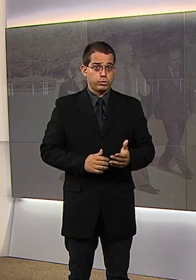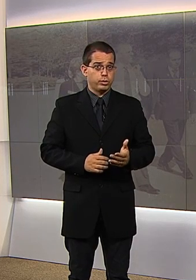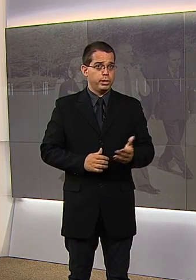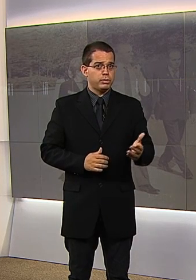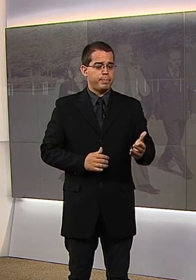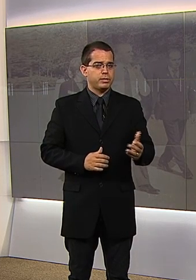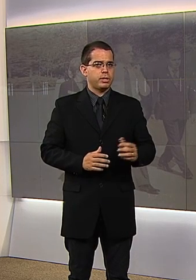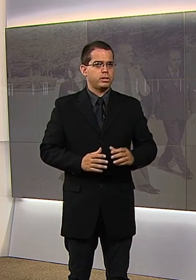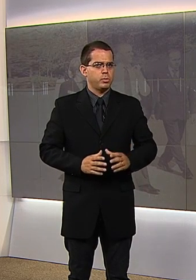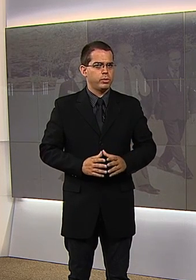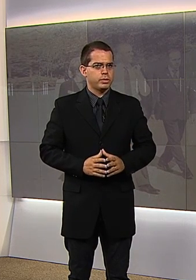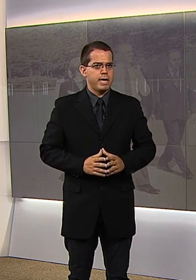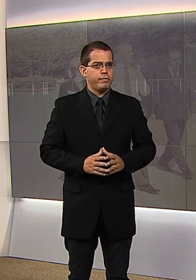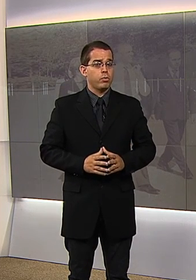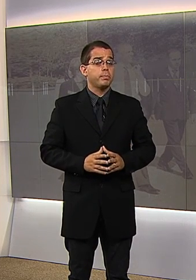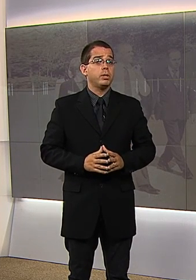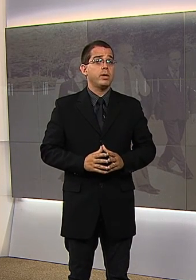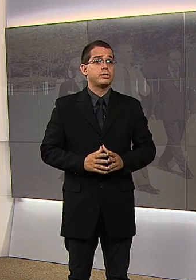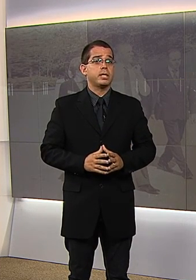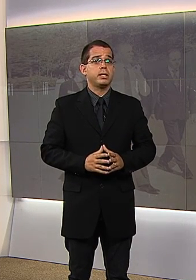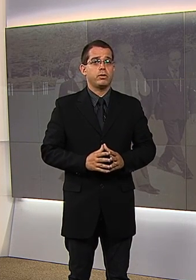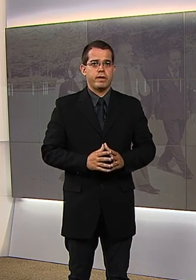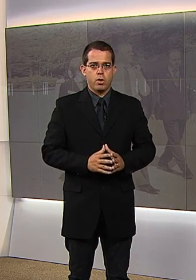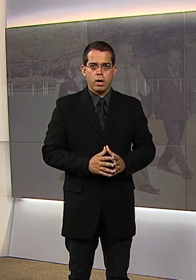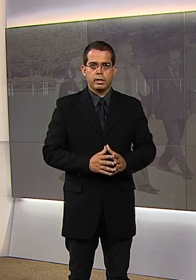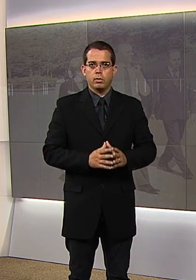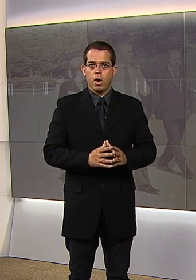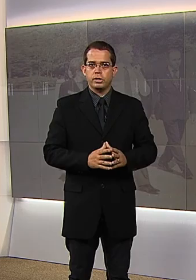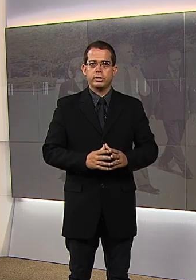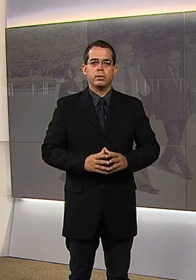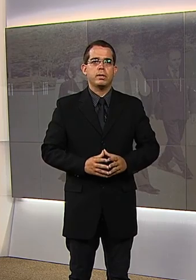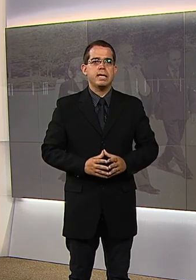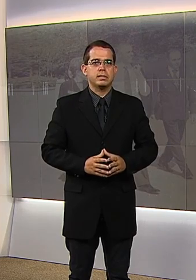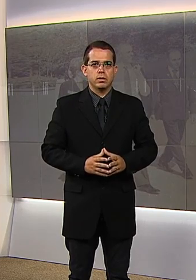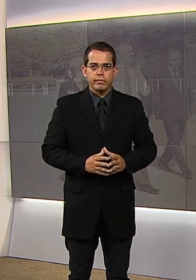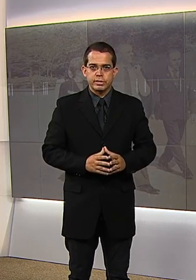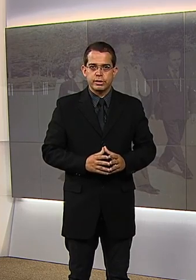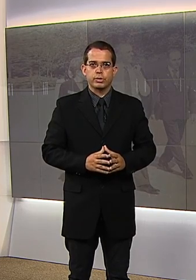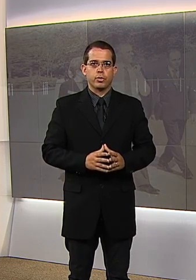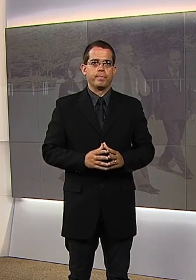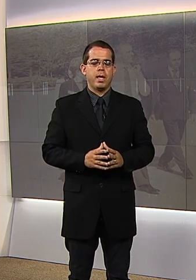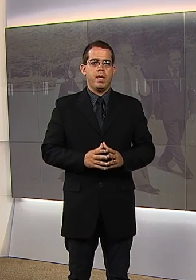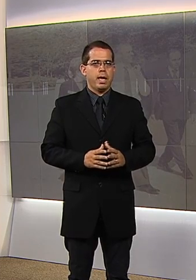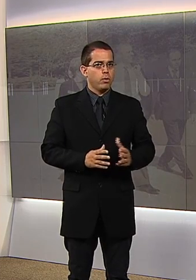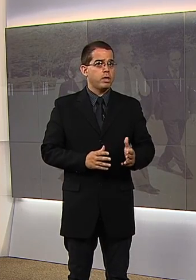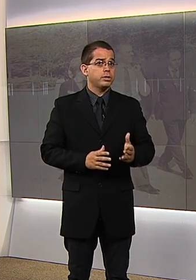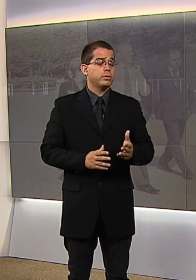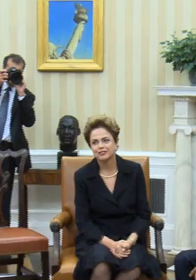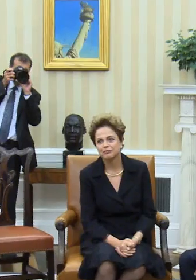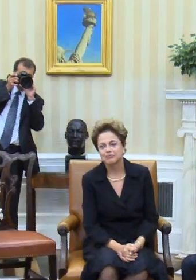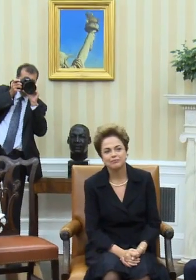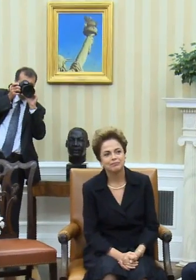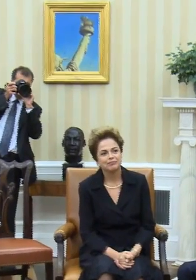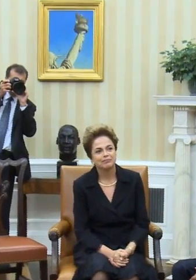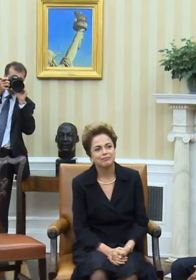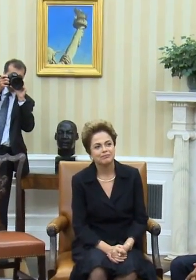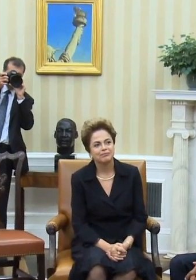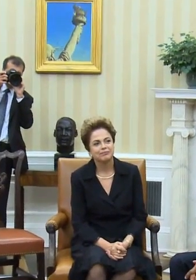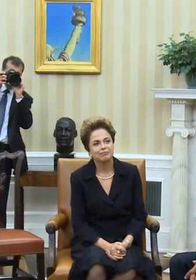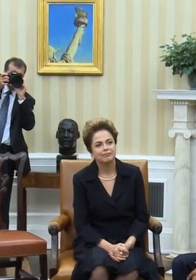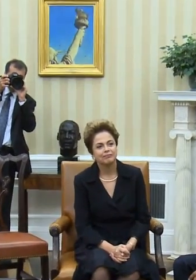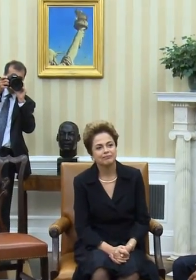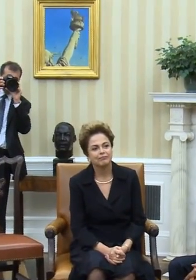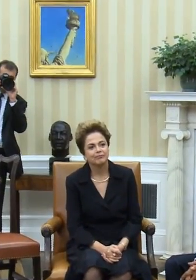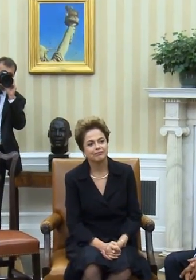aos estados unidos a presidenta dilma rousseff cumpriu agenda em nova york washington e são francisco em washington dilma rousseff foi recebida